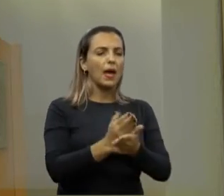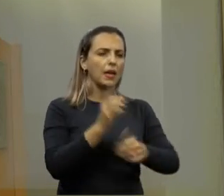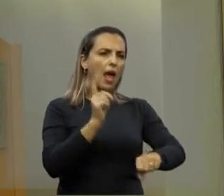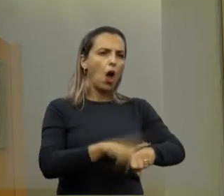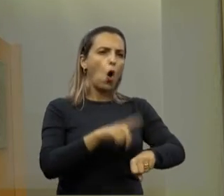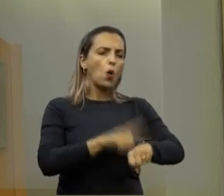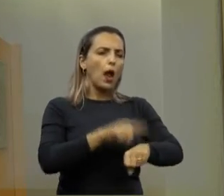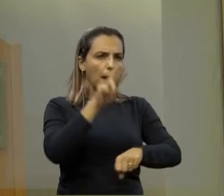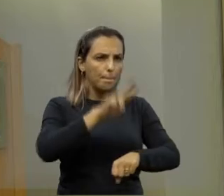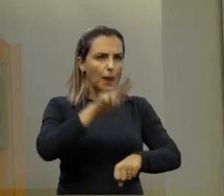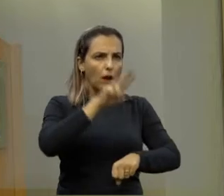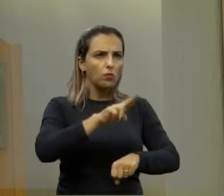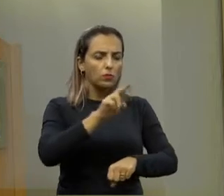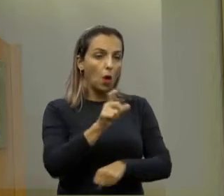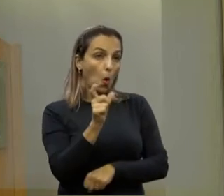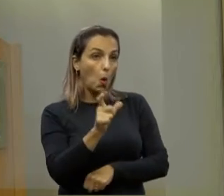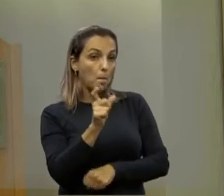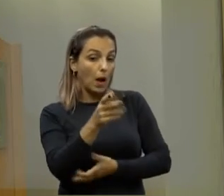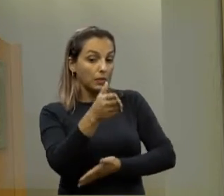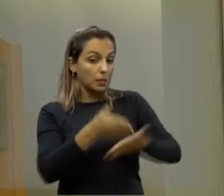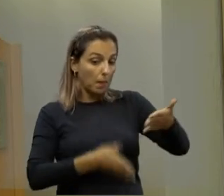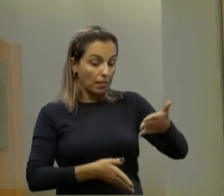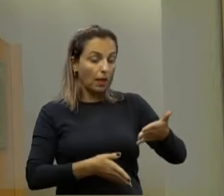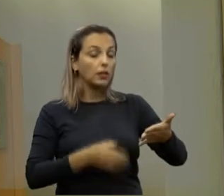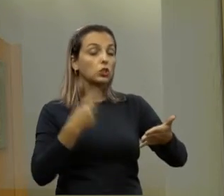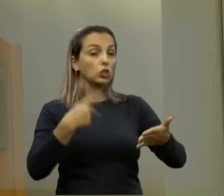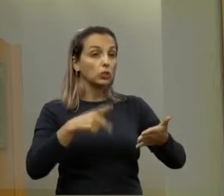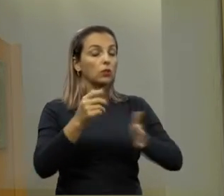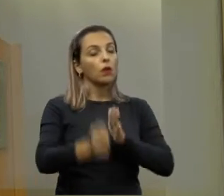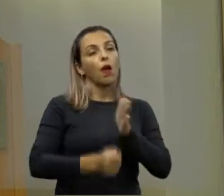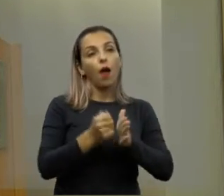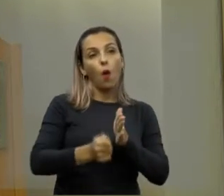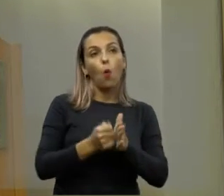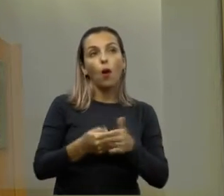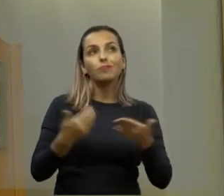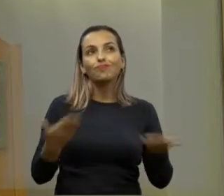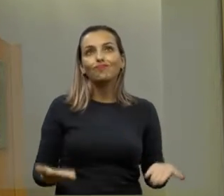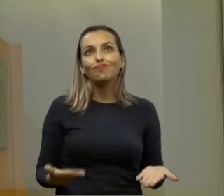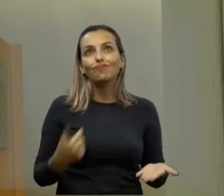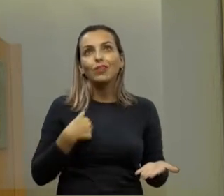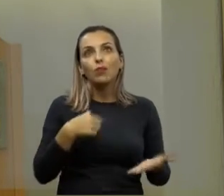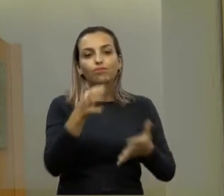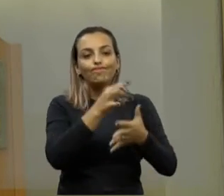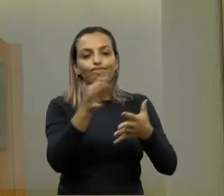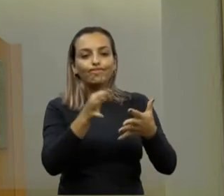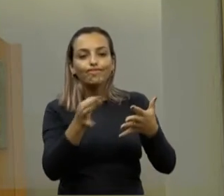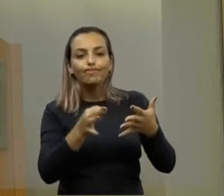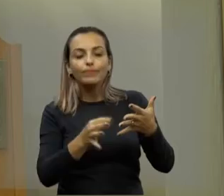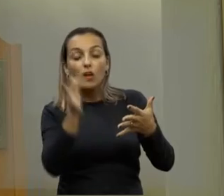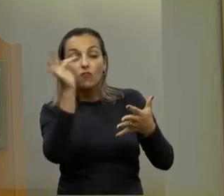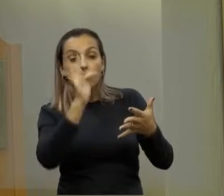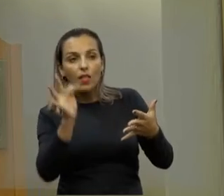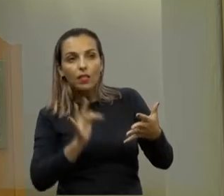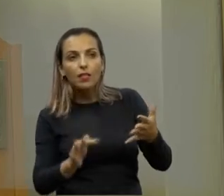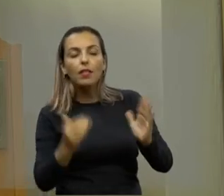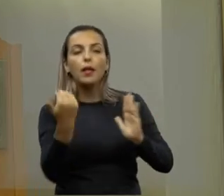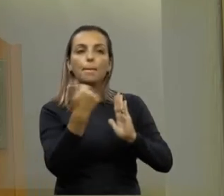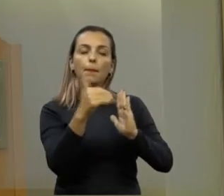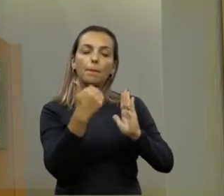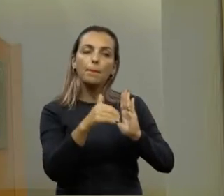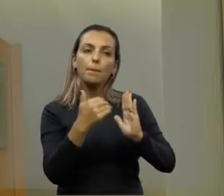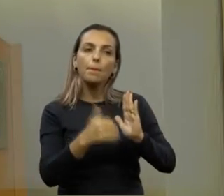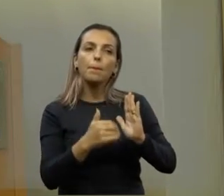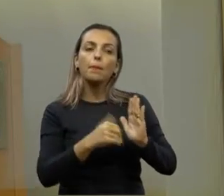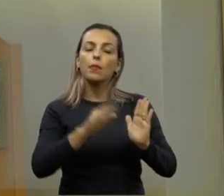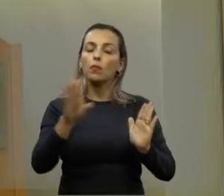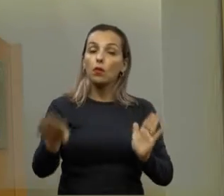de horário no uso do Meio Passe aqui em Araraquara então assim eu fiquei muito feliz Presidente quando a gente vê o projeto de lei